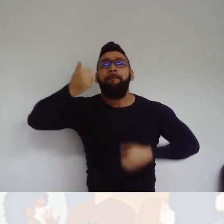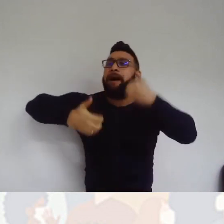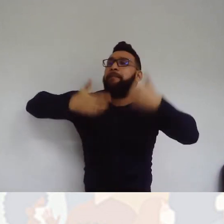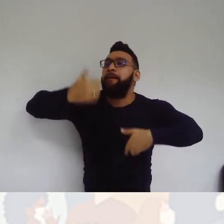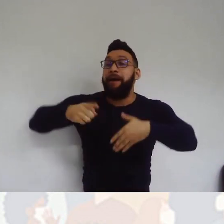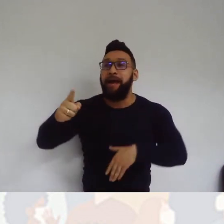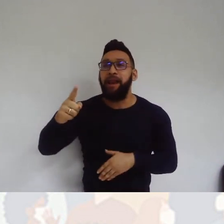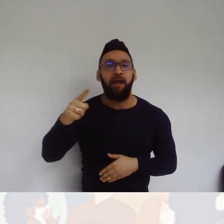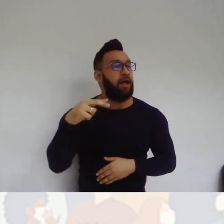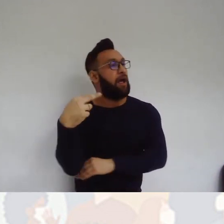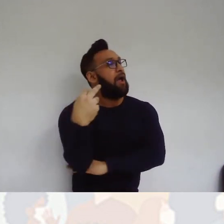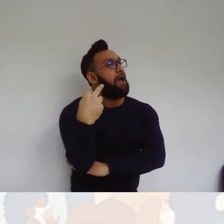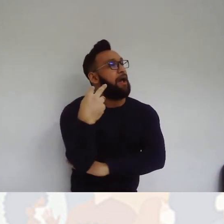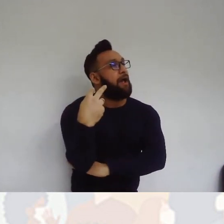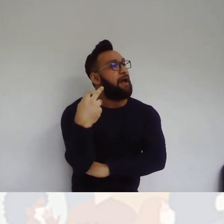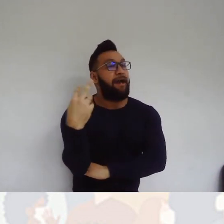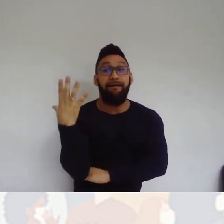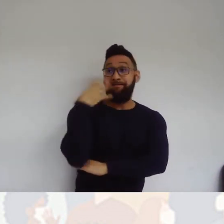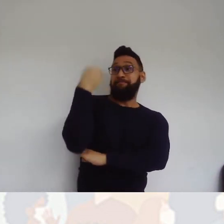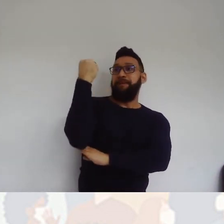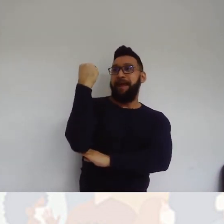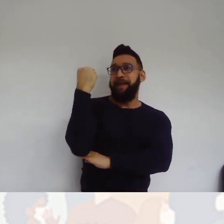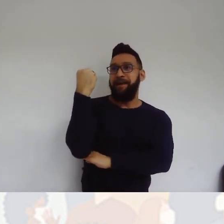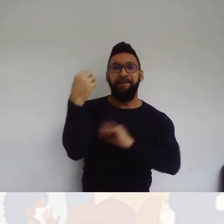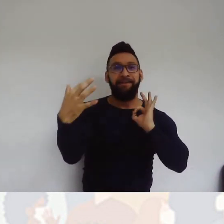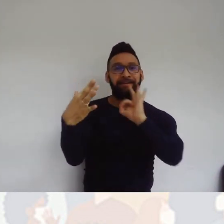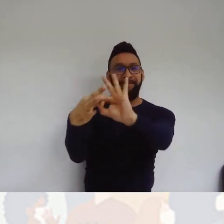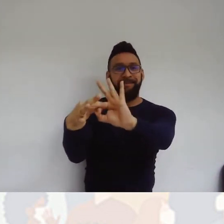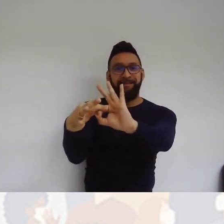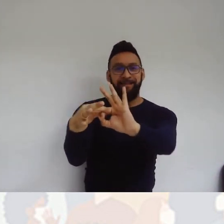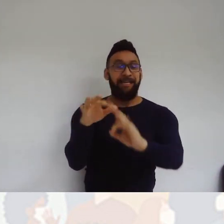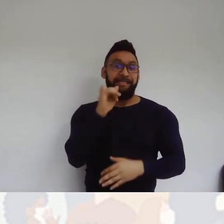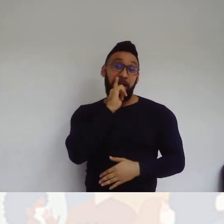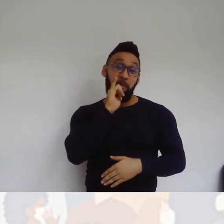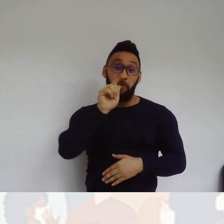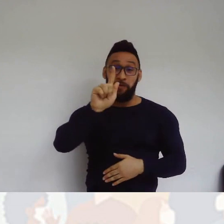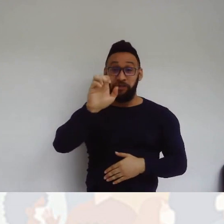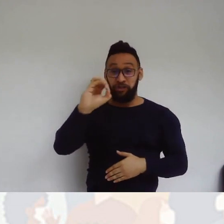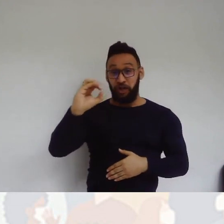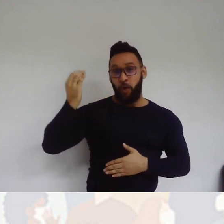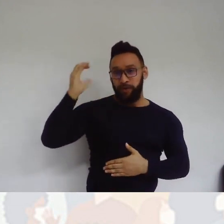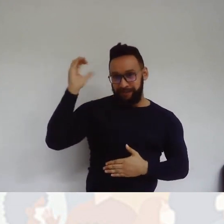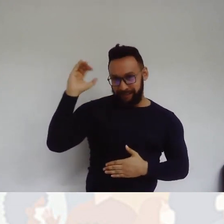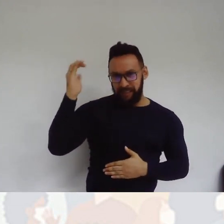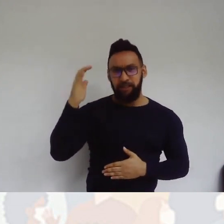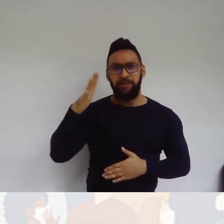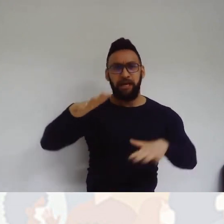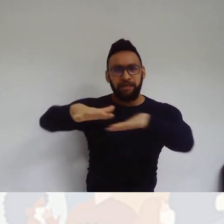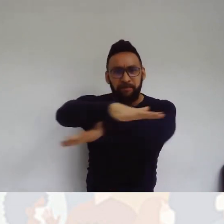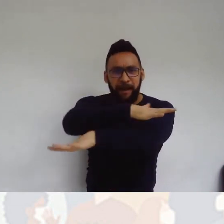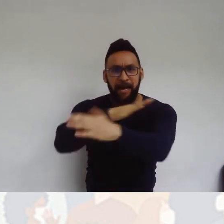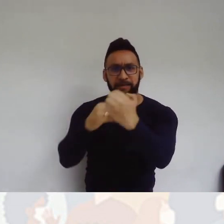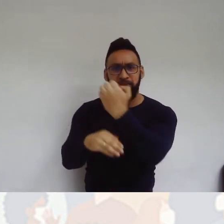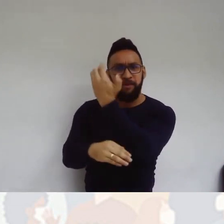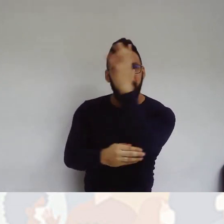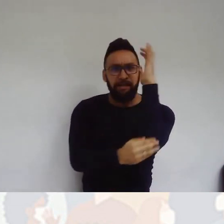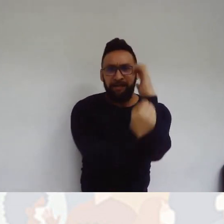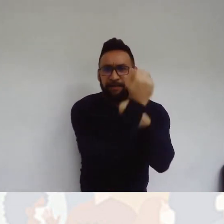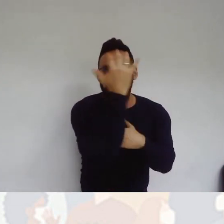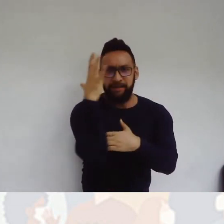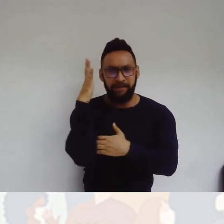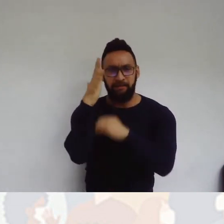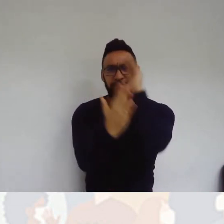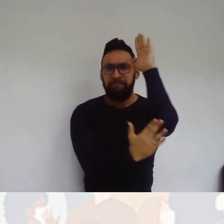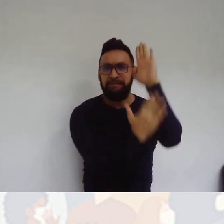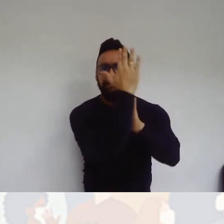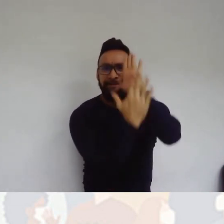né? Nas geociências, e você começa a falar de semiotização, espaço, né? Aliás,